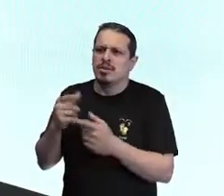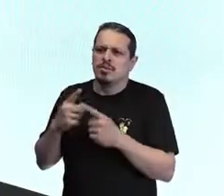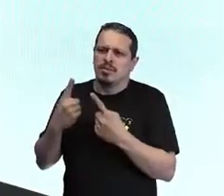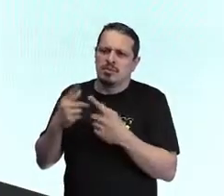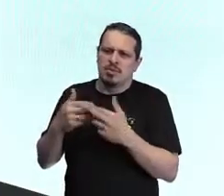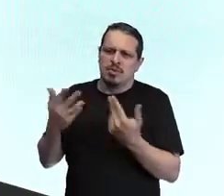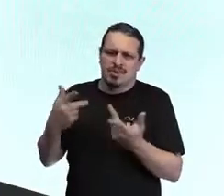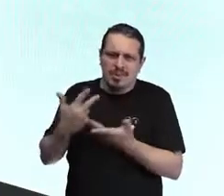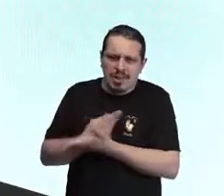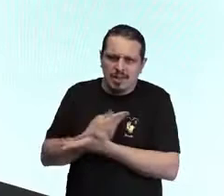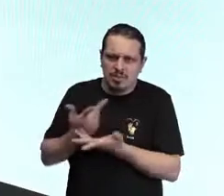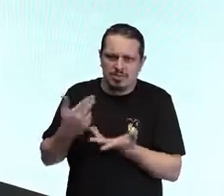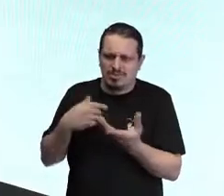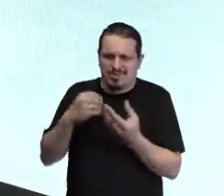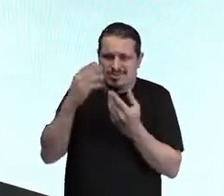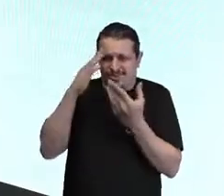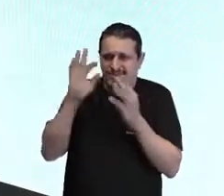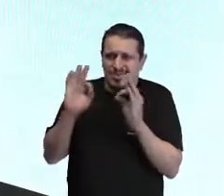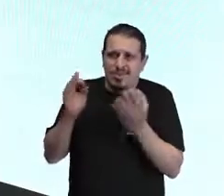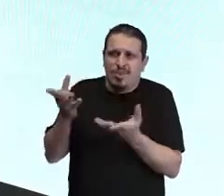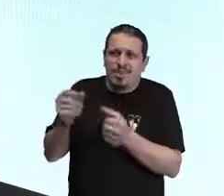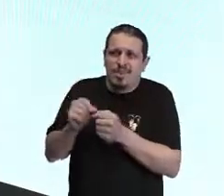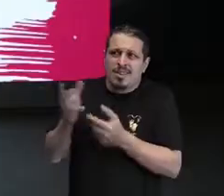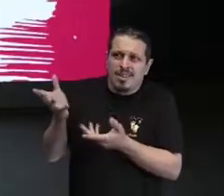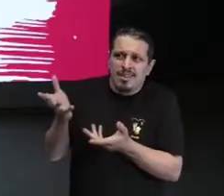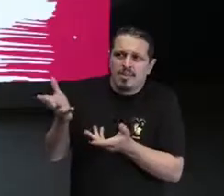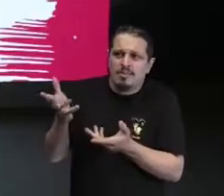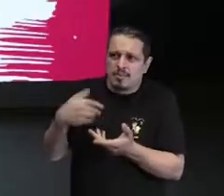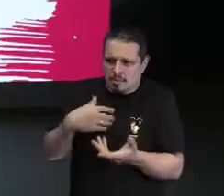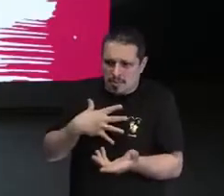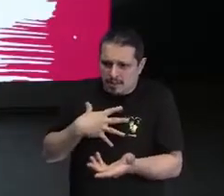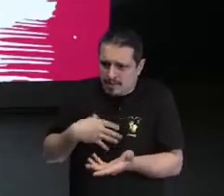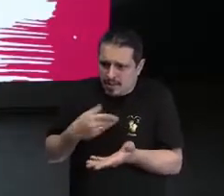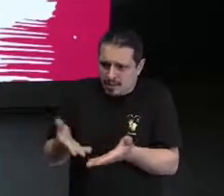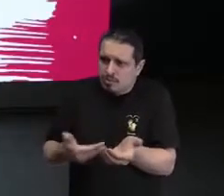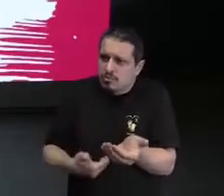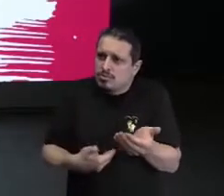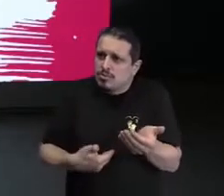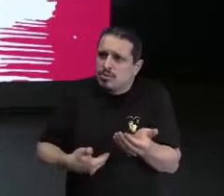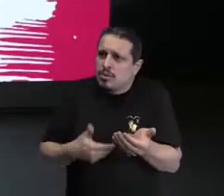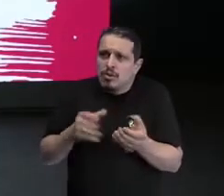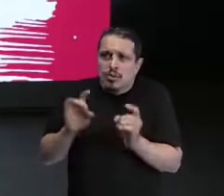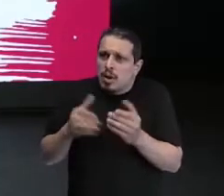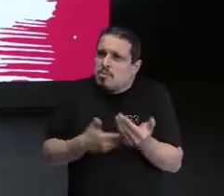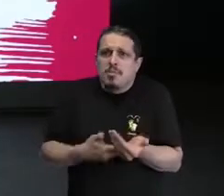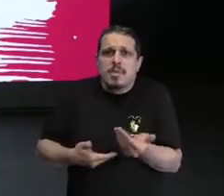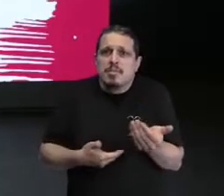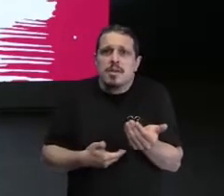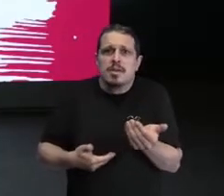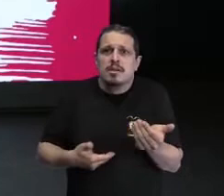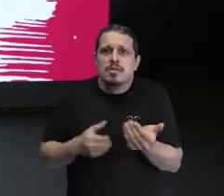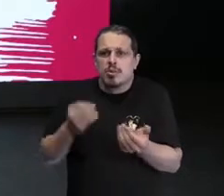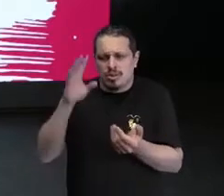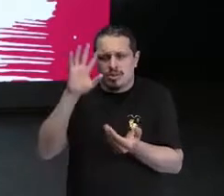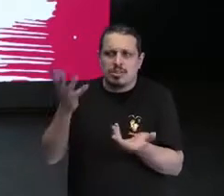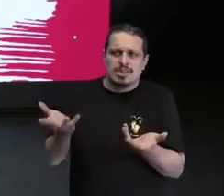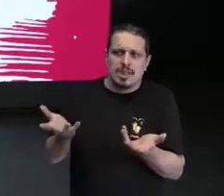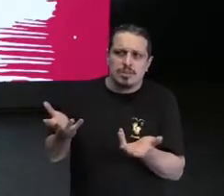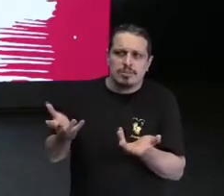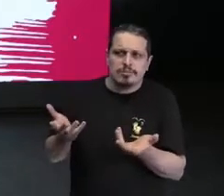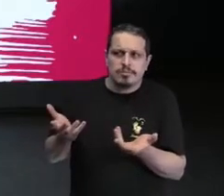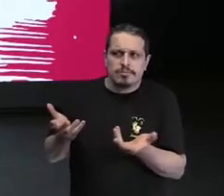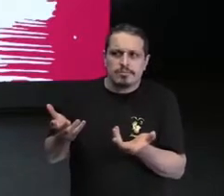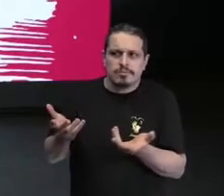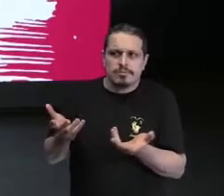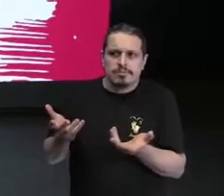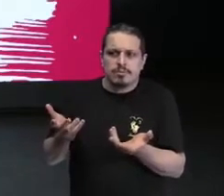quê. Porque o meu filho era um bebê. Meu filho era só um bebê. O que estava acontecendo? E aí,